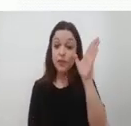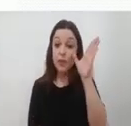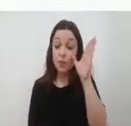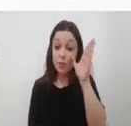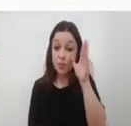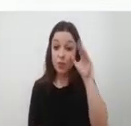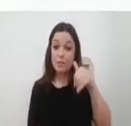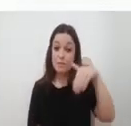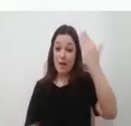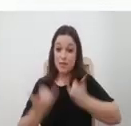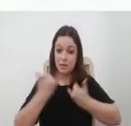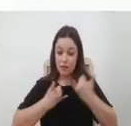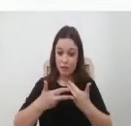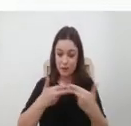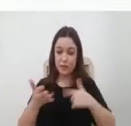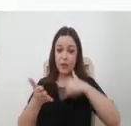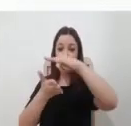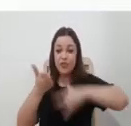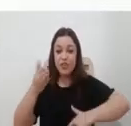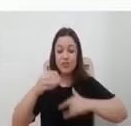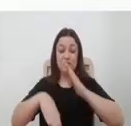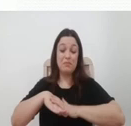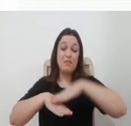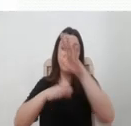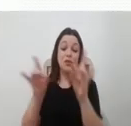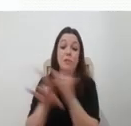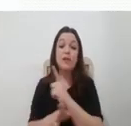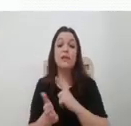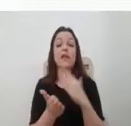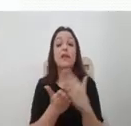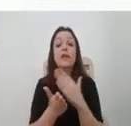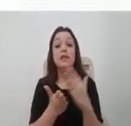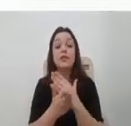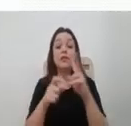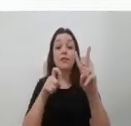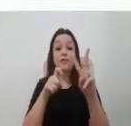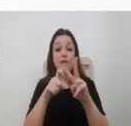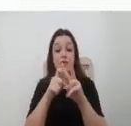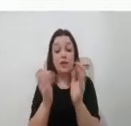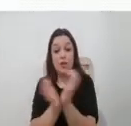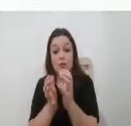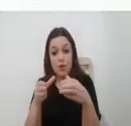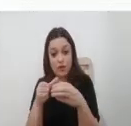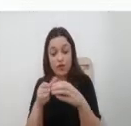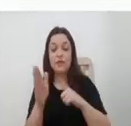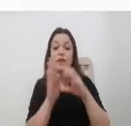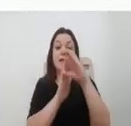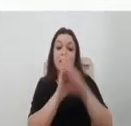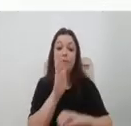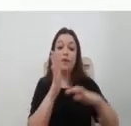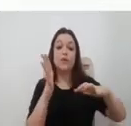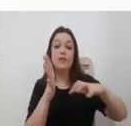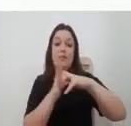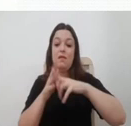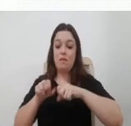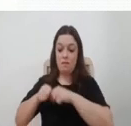traumas não acidentais, queiram saber mais indicadores, tem no livro de Medicina Veterinária do Coletivo, no